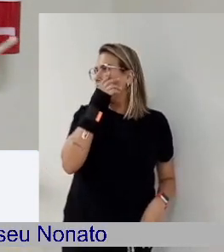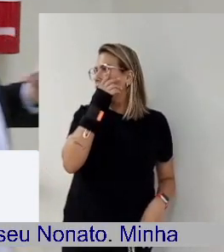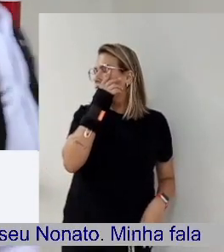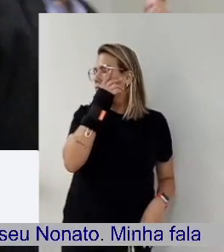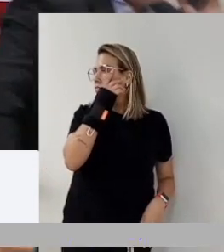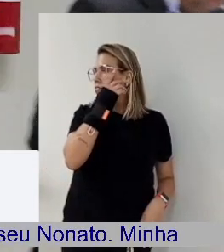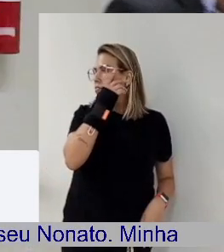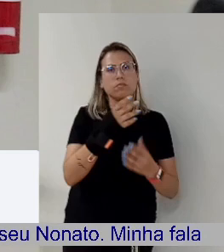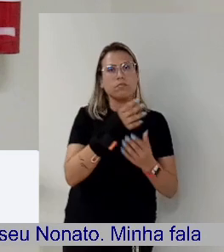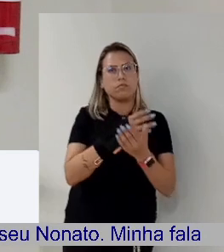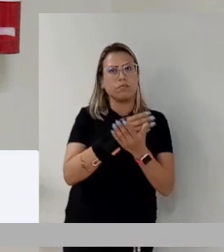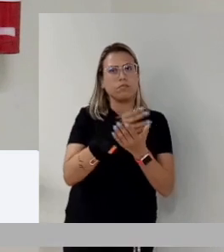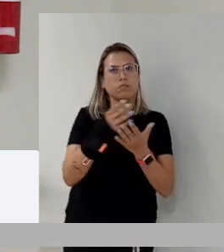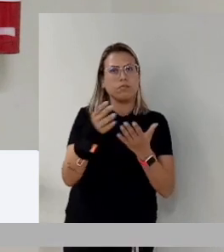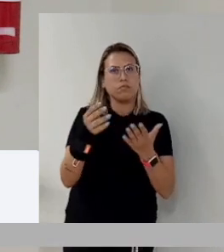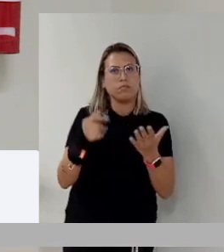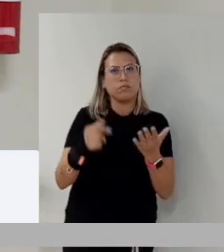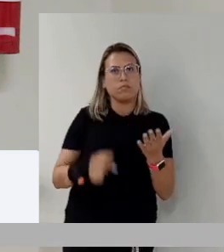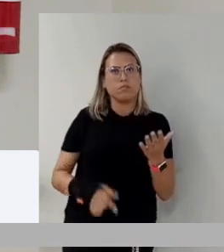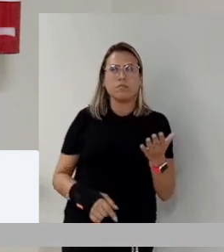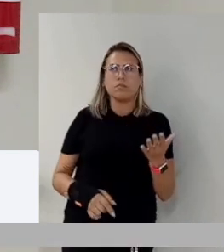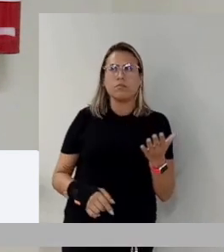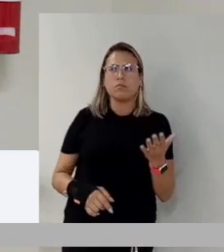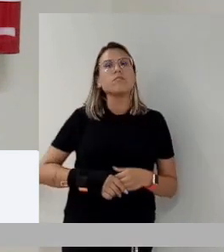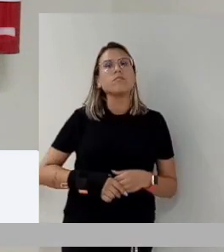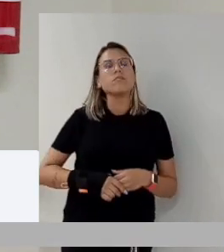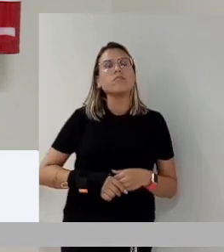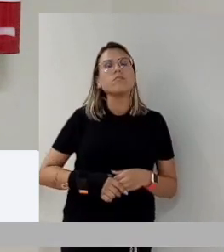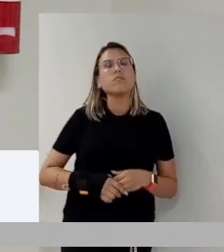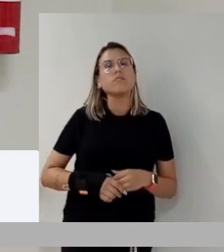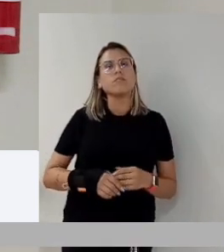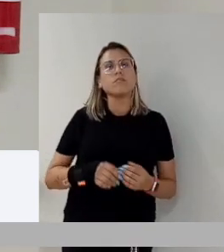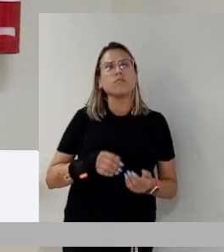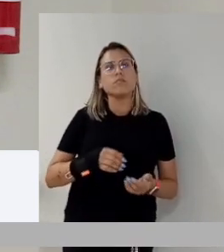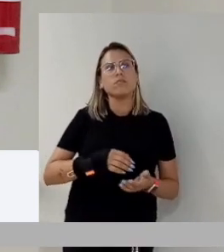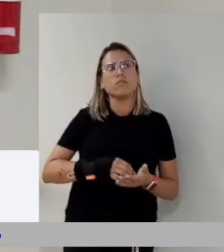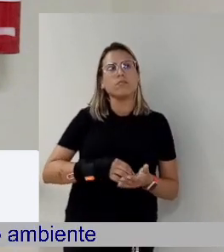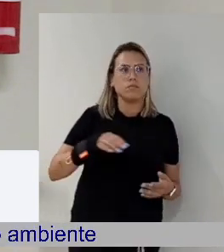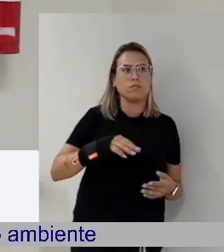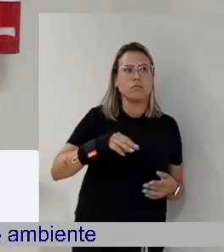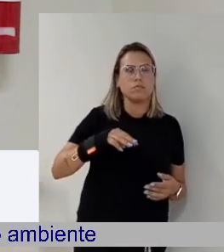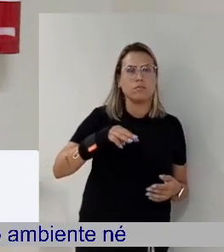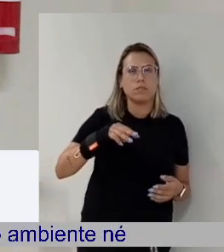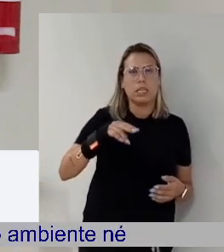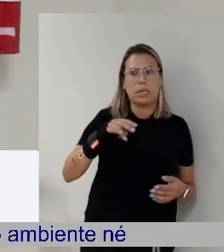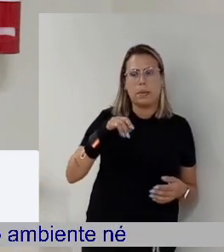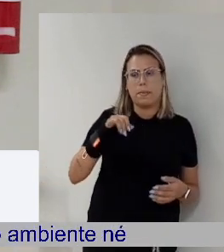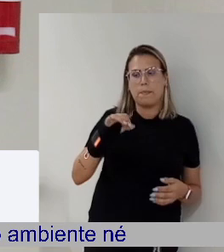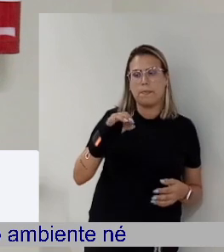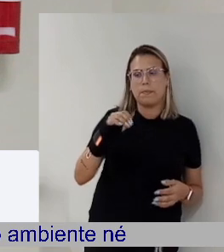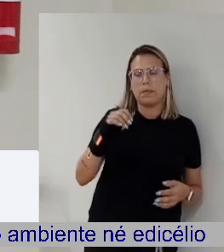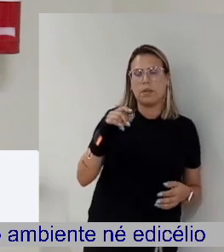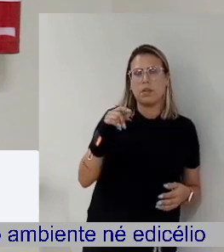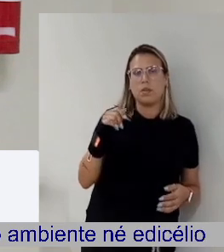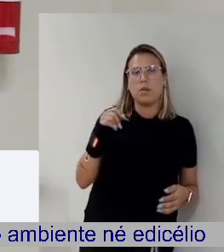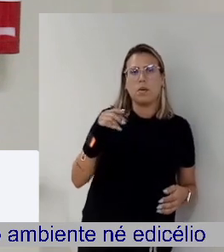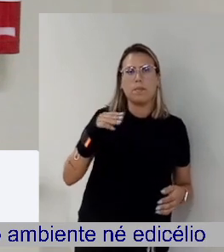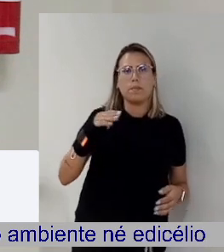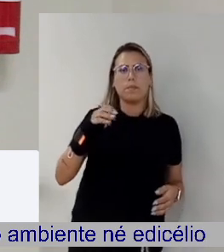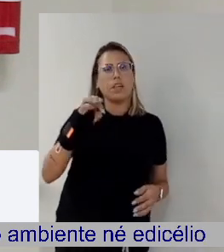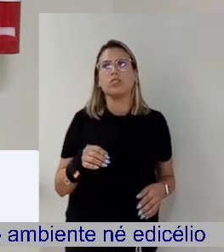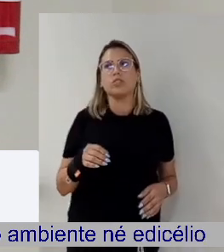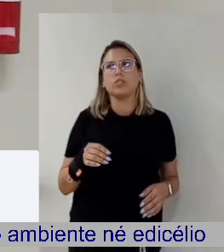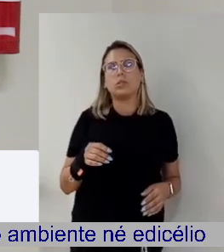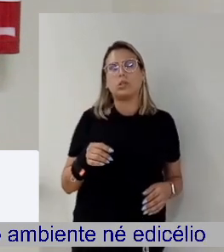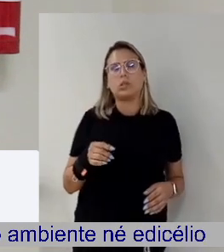minha fala inicialmente quero aqui cumprimentar o secretário de Meio Ambiente né Ed céo por